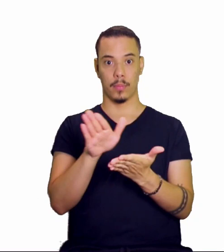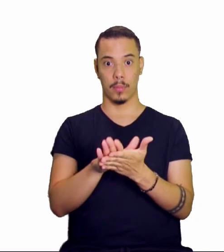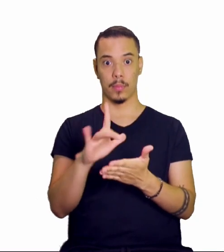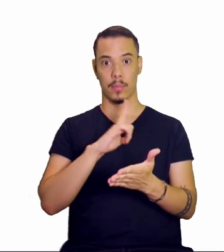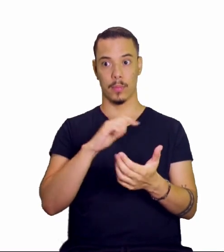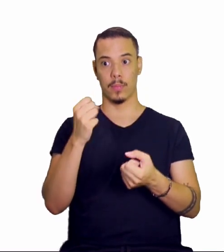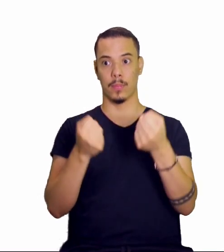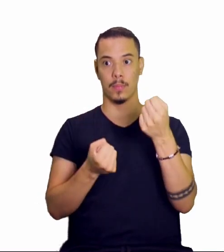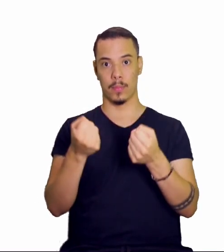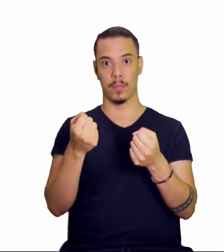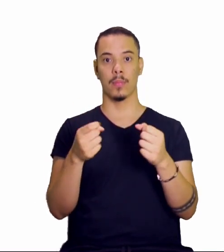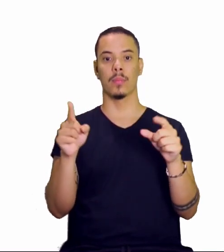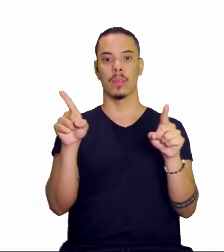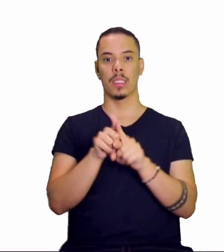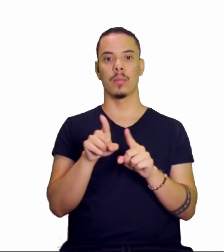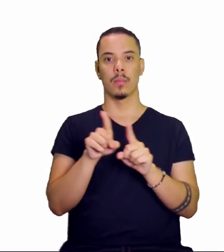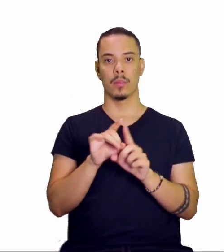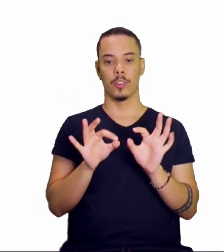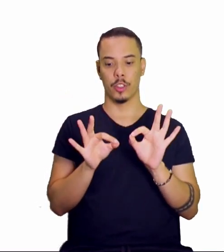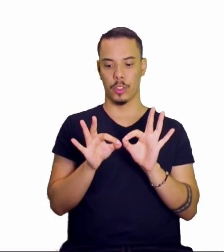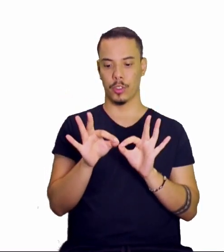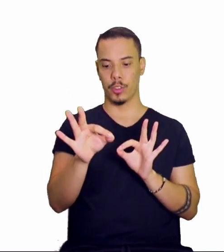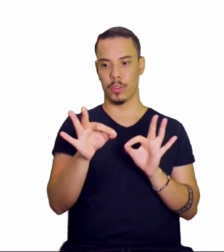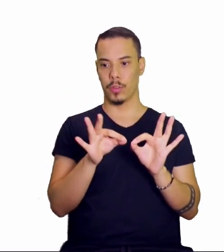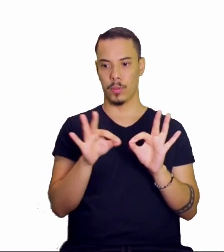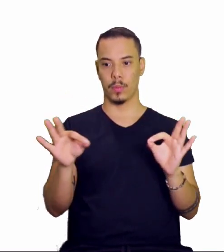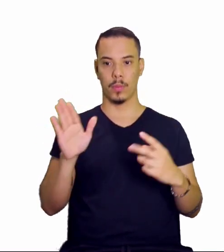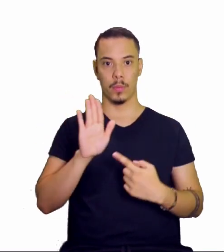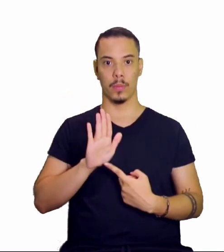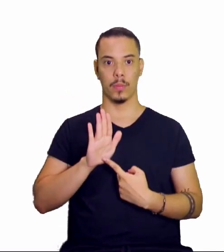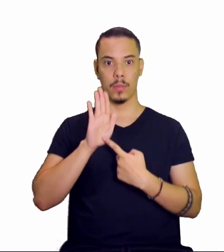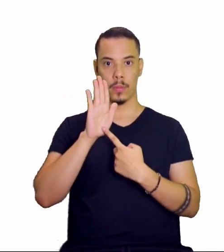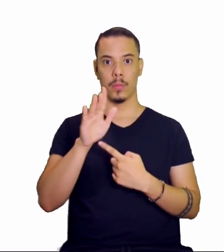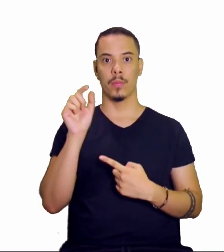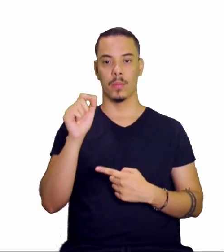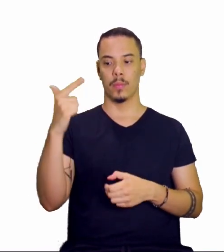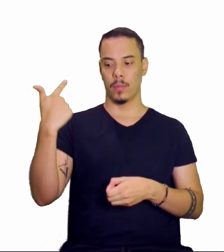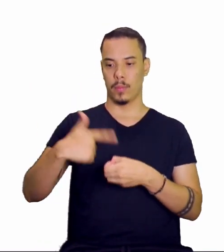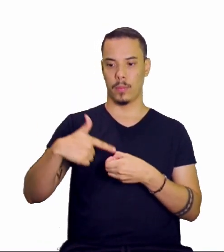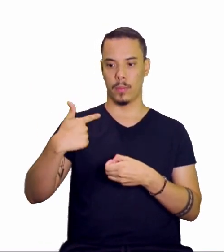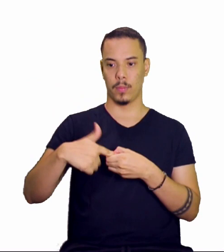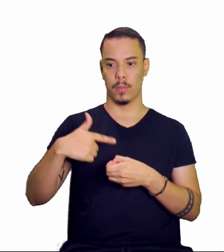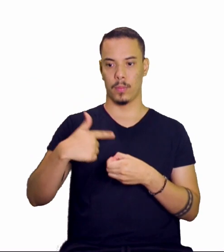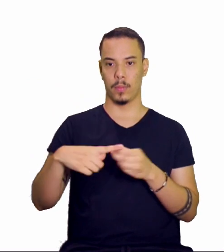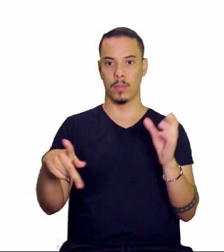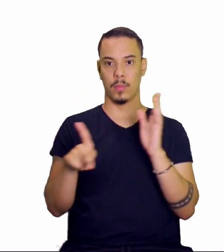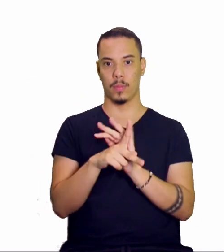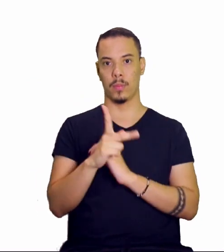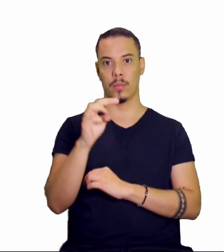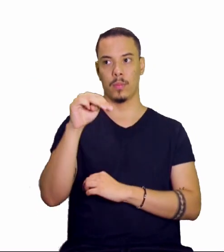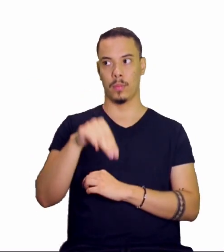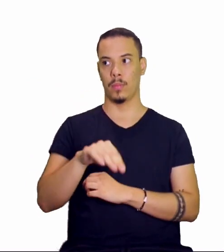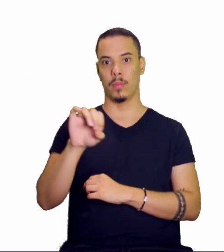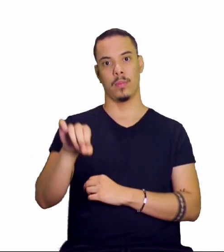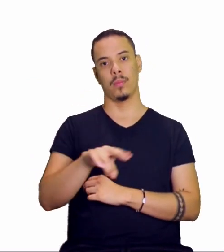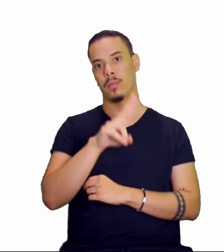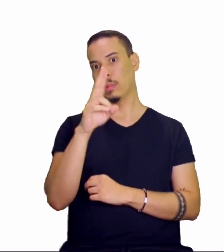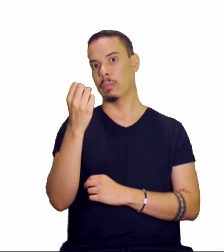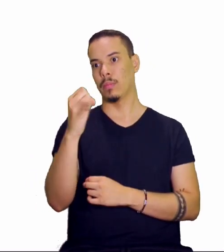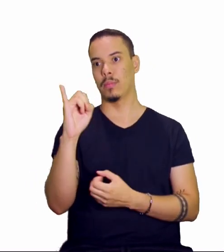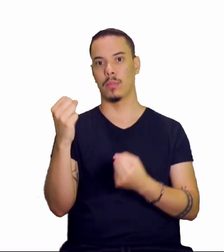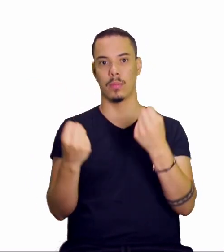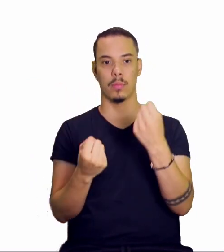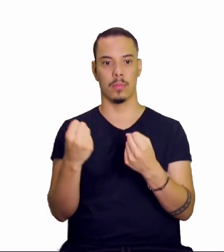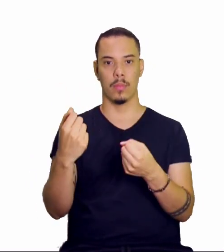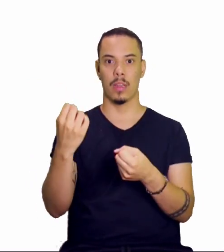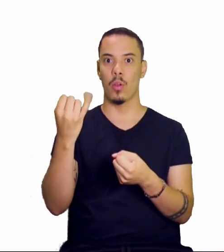modernos. a distância percorrida, né? Isso, né? Que mostra aí o consumo da gasolina por quilômetro ou do álcool, se for um carro flex,